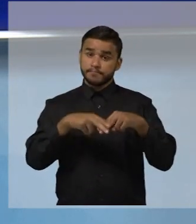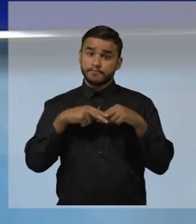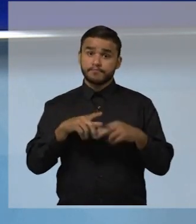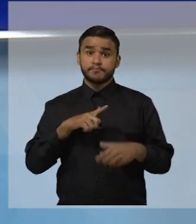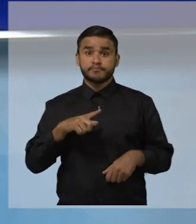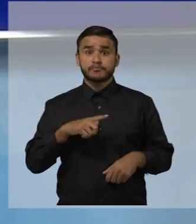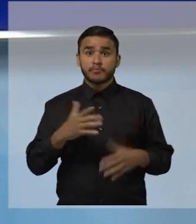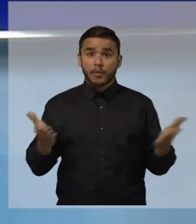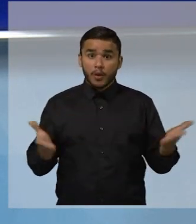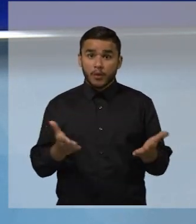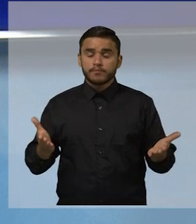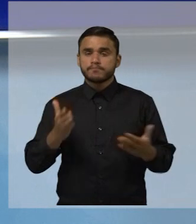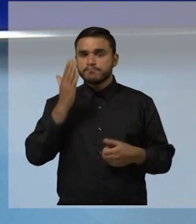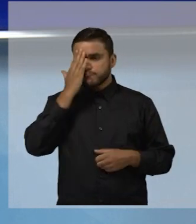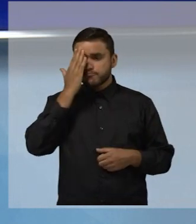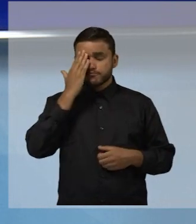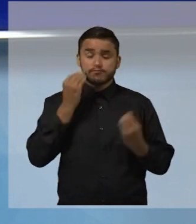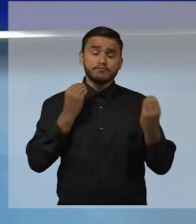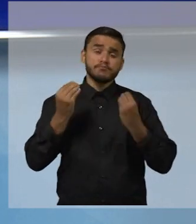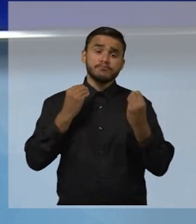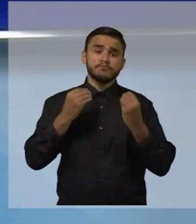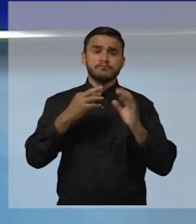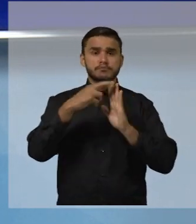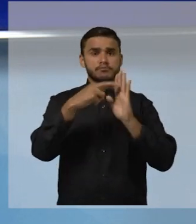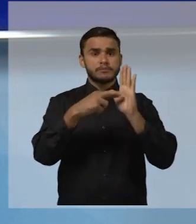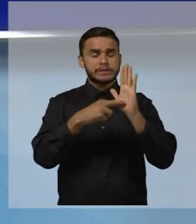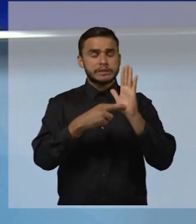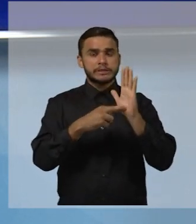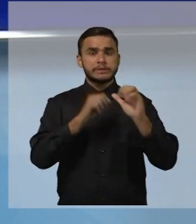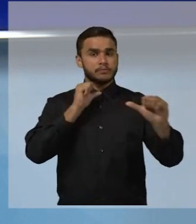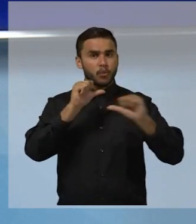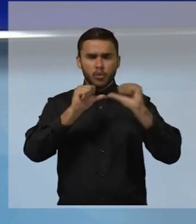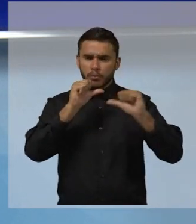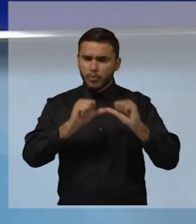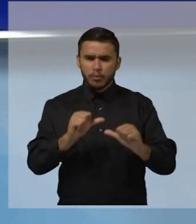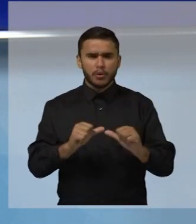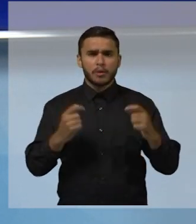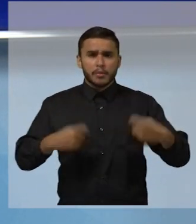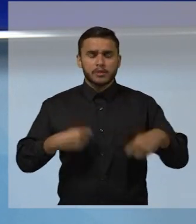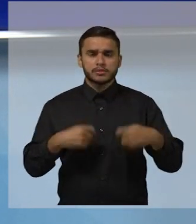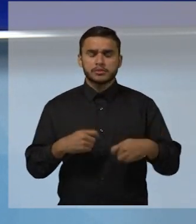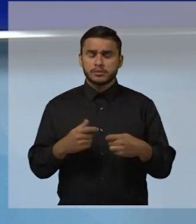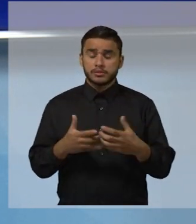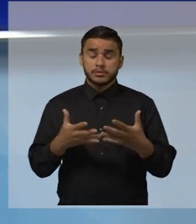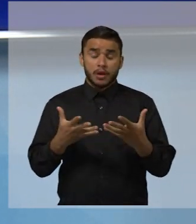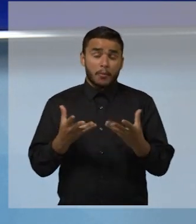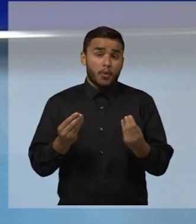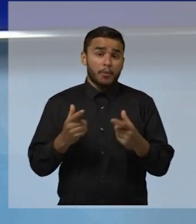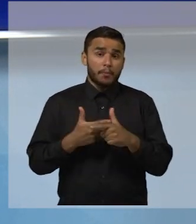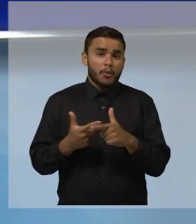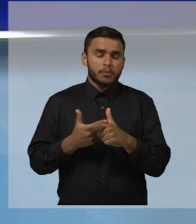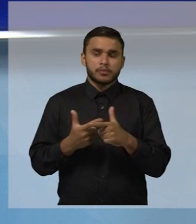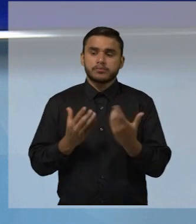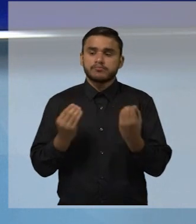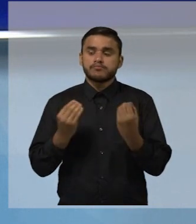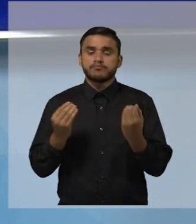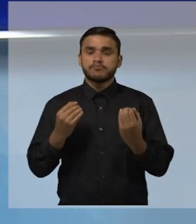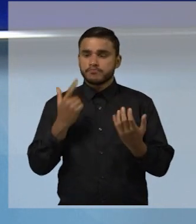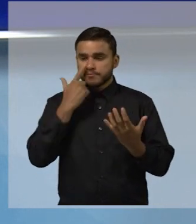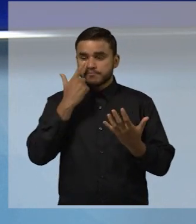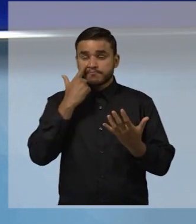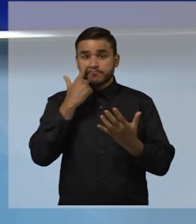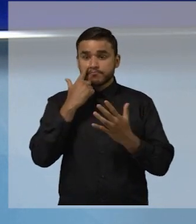consciência se toma do problema da Previdência, menos se sabe sobre que solução será